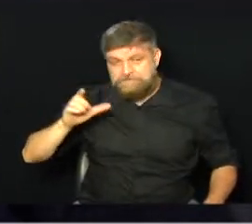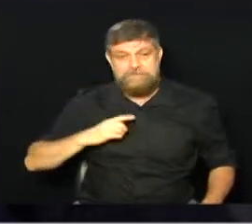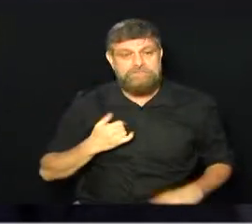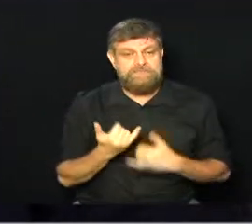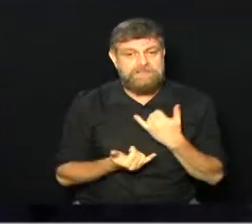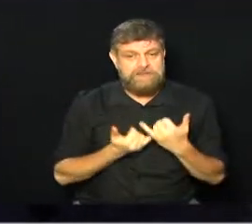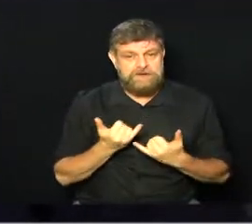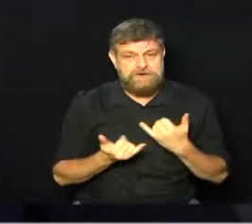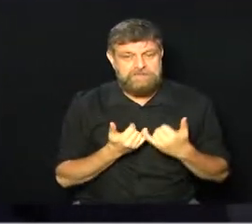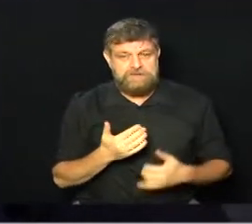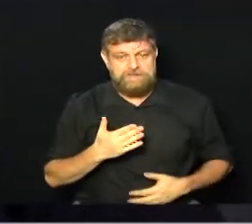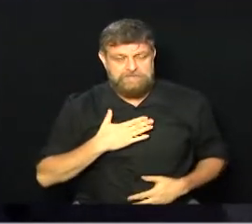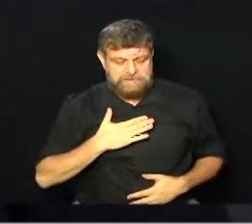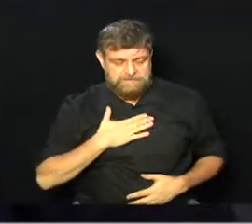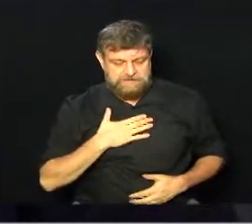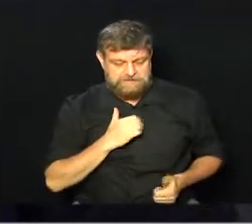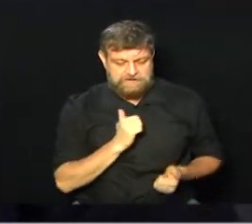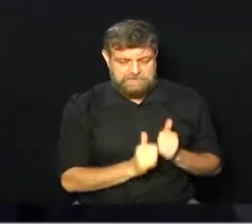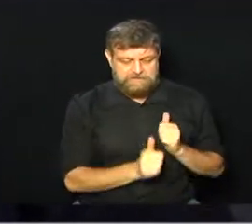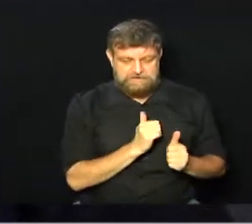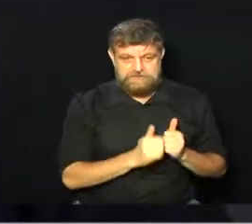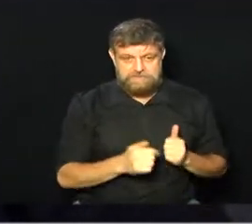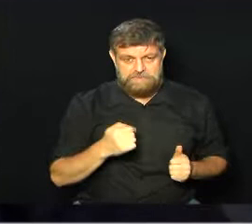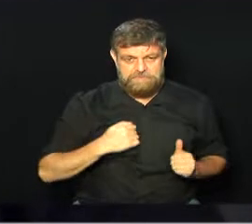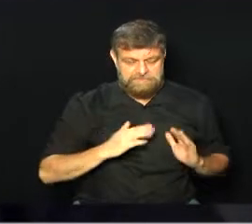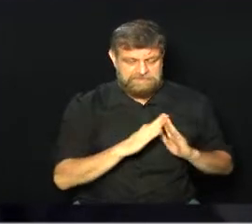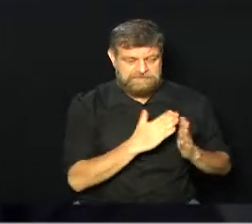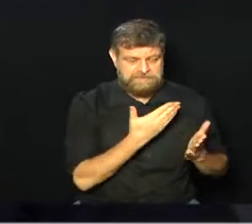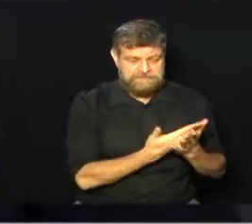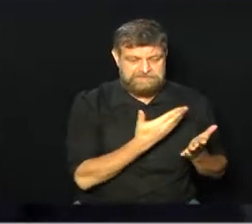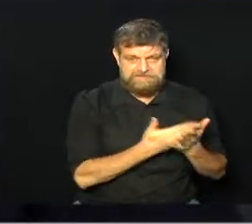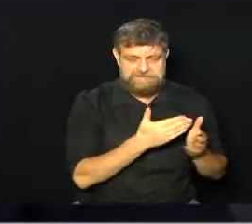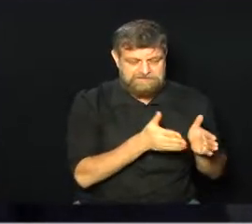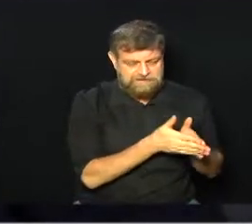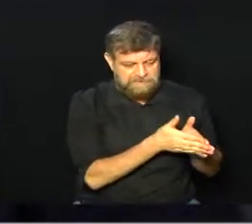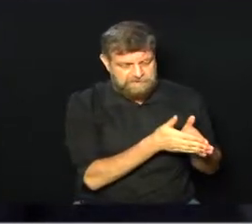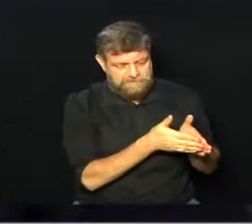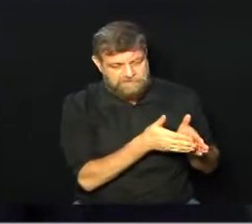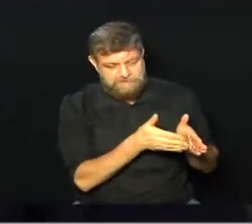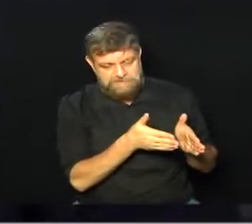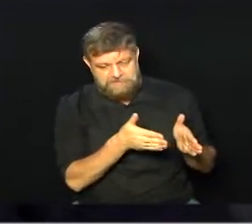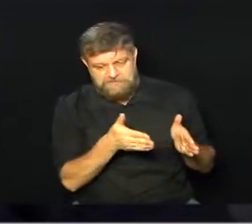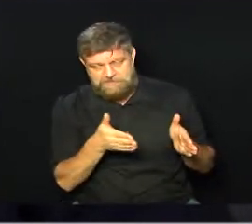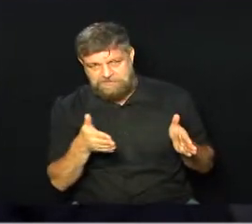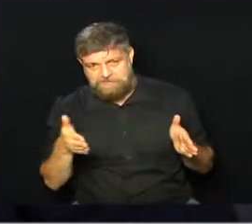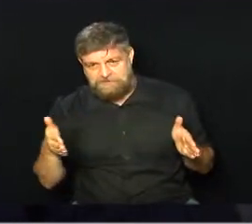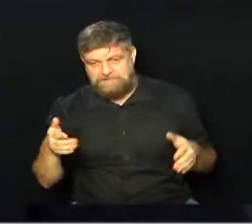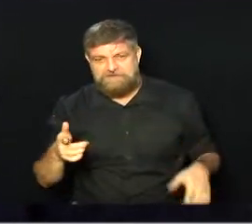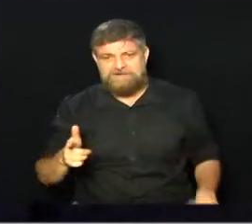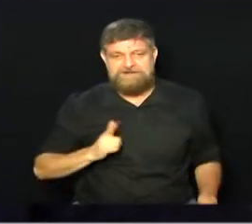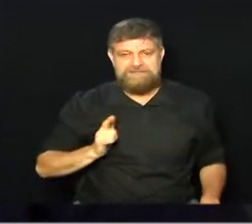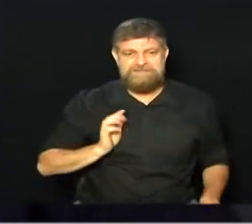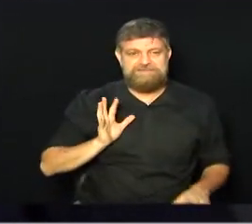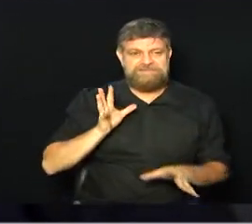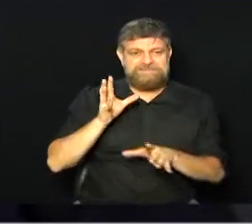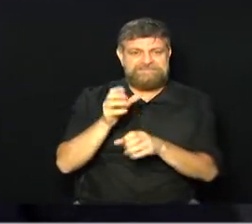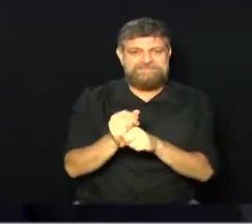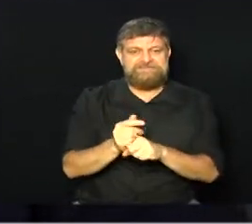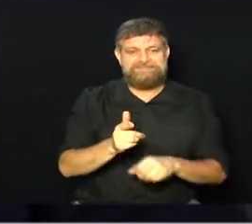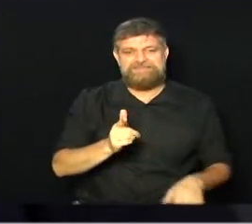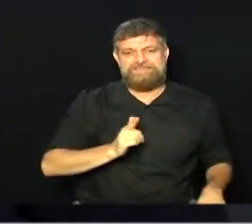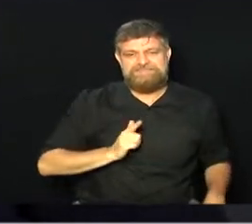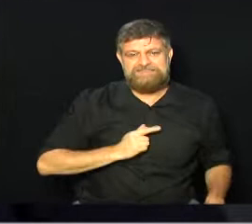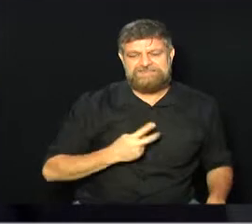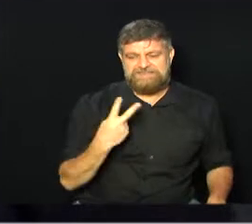que o futebol é, desde quando você começa na escolinha, você já pode começar a contar seus dias. Então, se for contar aí, eu já tenho uns